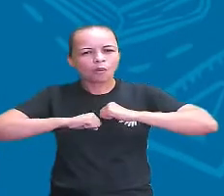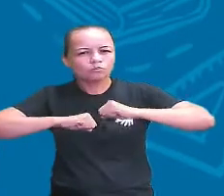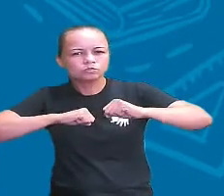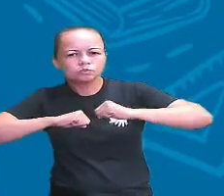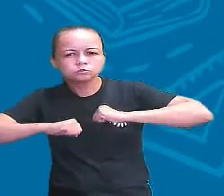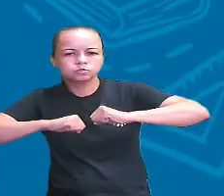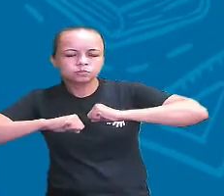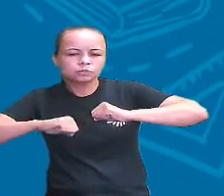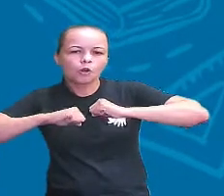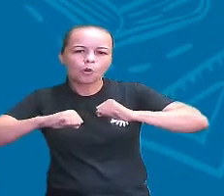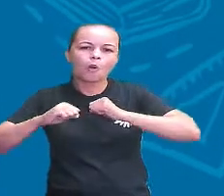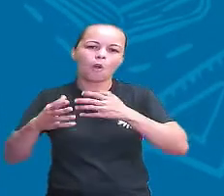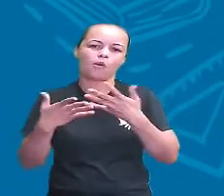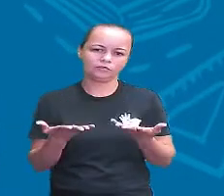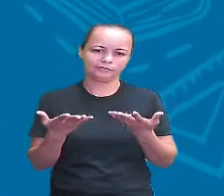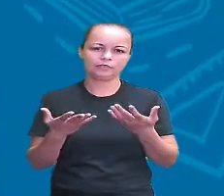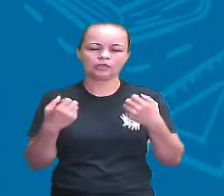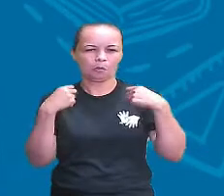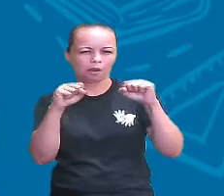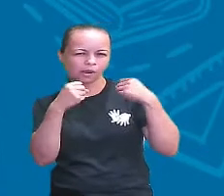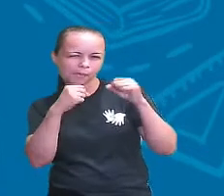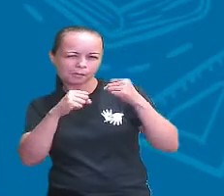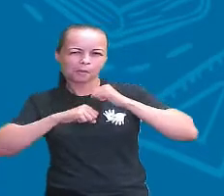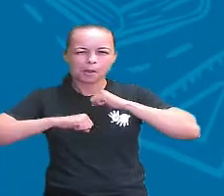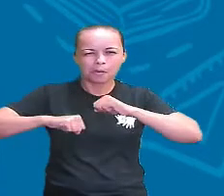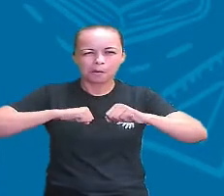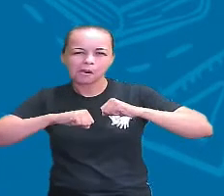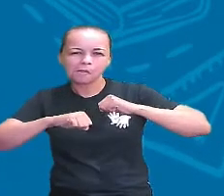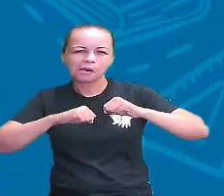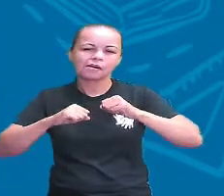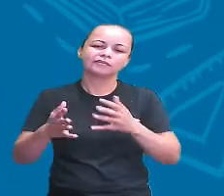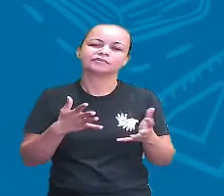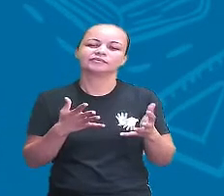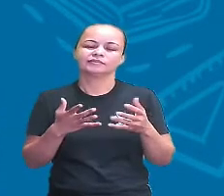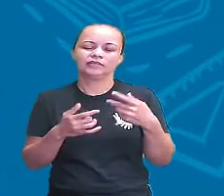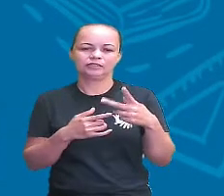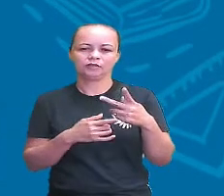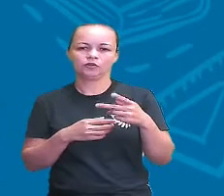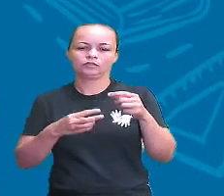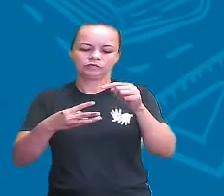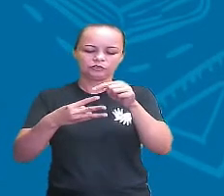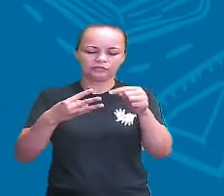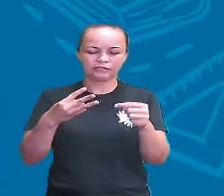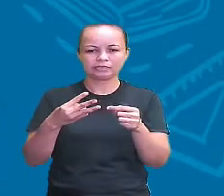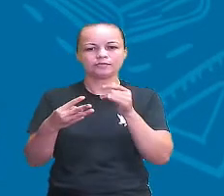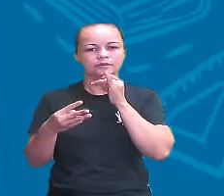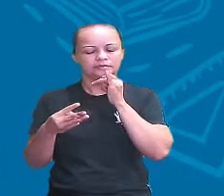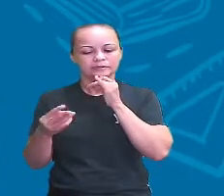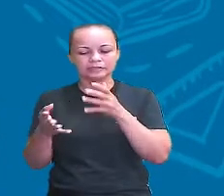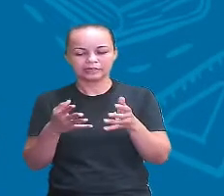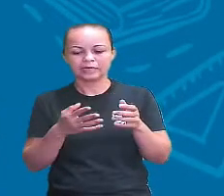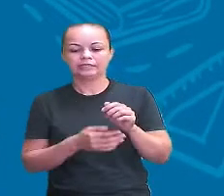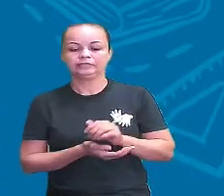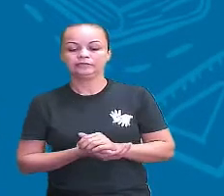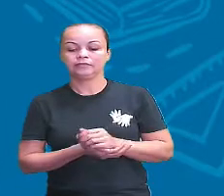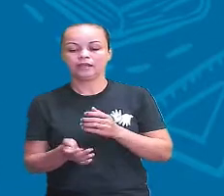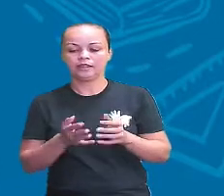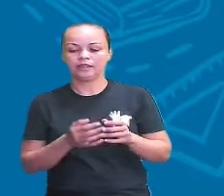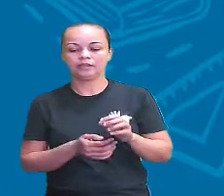que você corre, certo? Então, nota aí os exemplos que nós temos. Daily, twice a week,